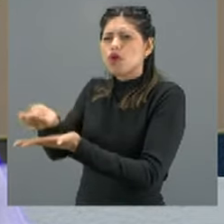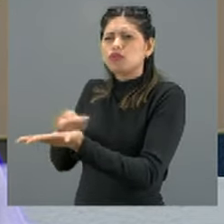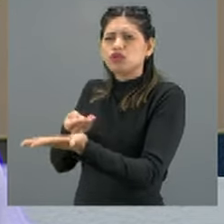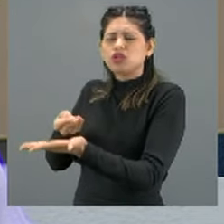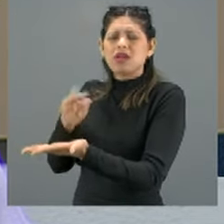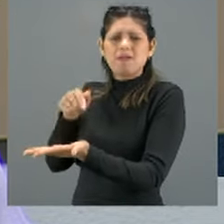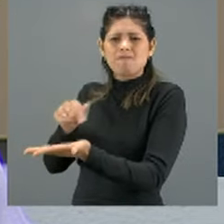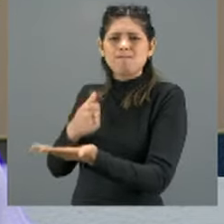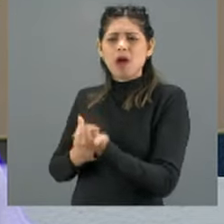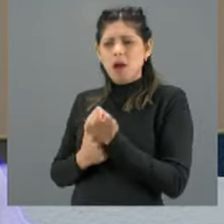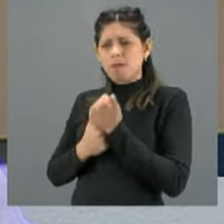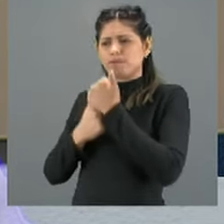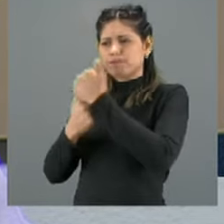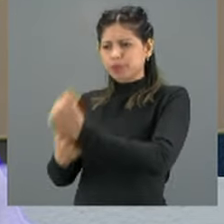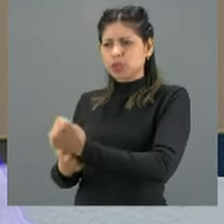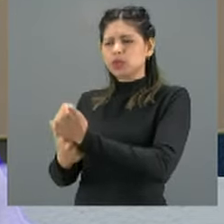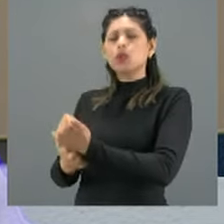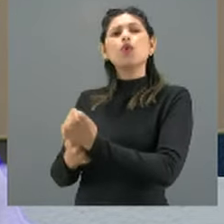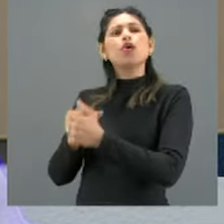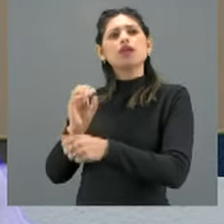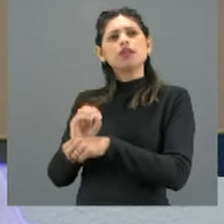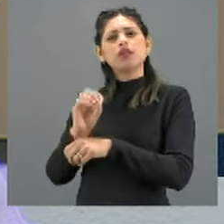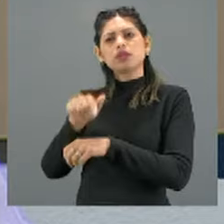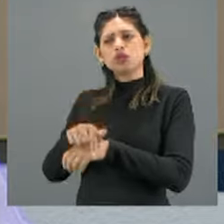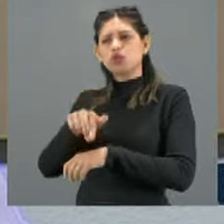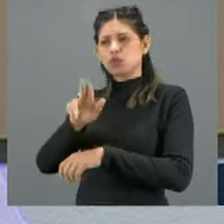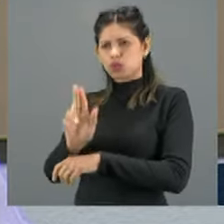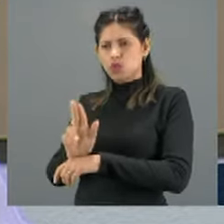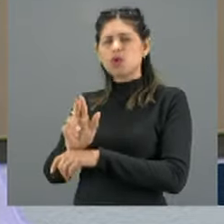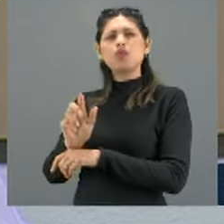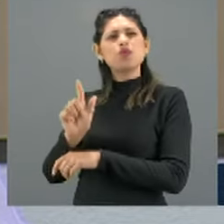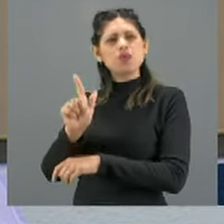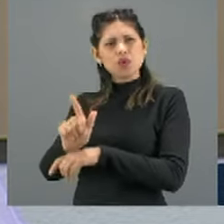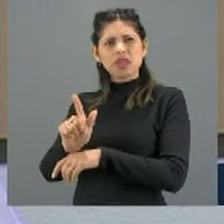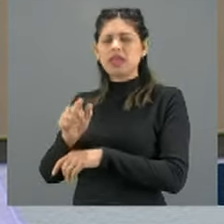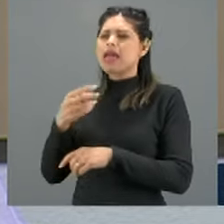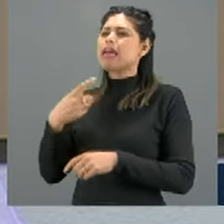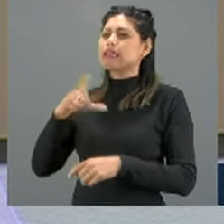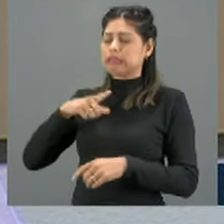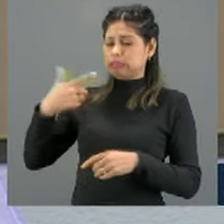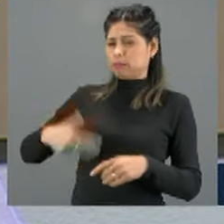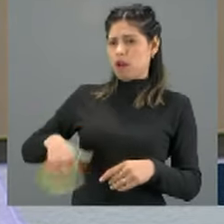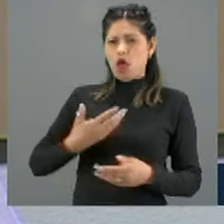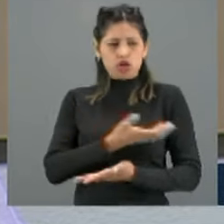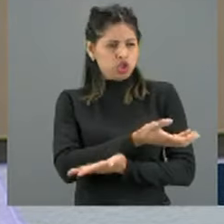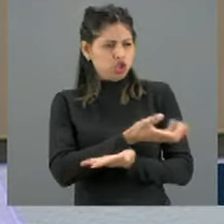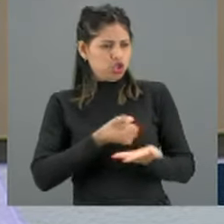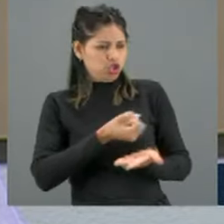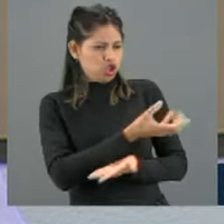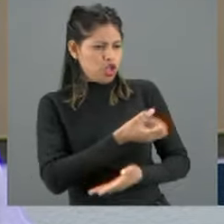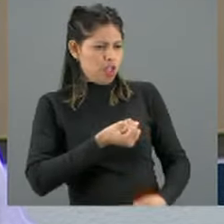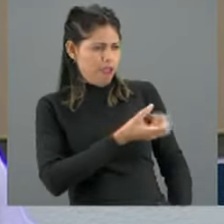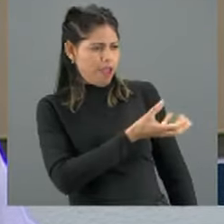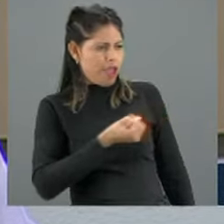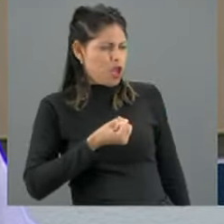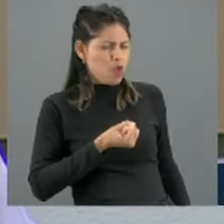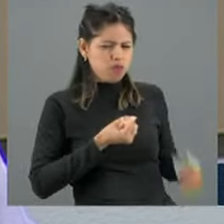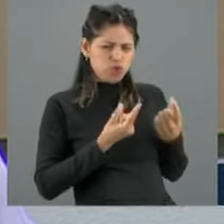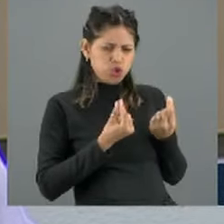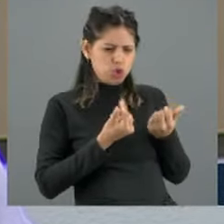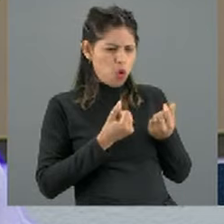ONGs brasileiros que recebem milhões de recursos para saúde,